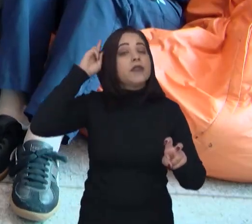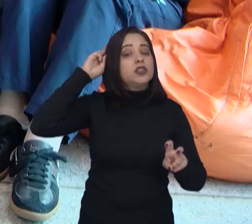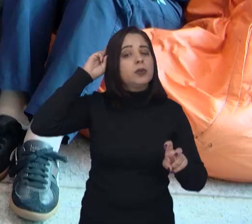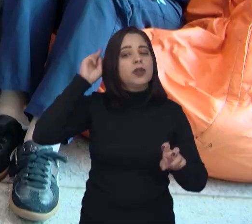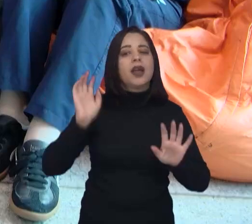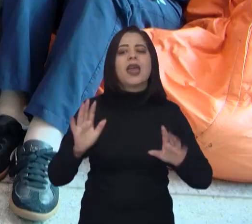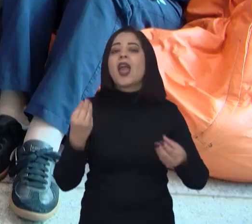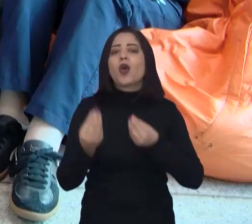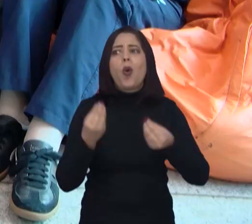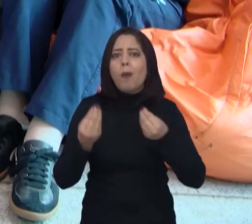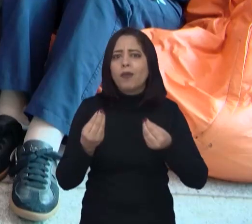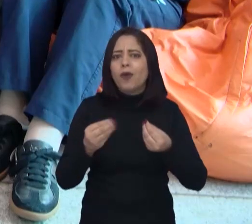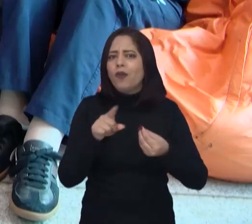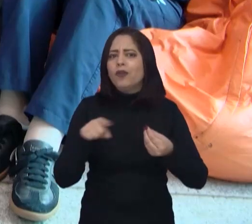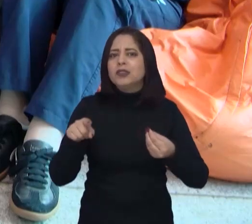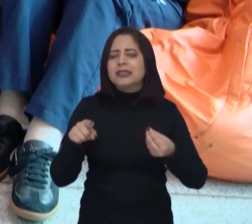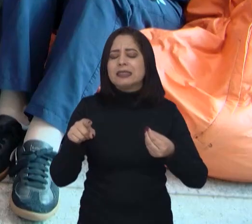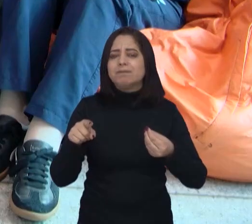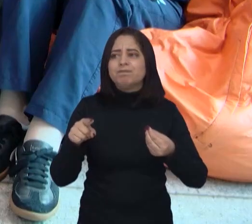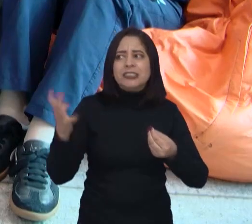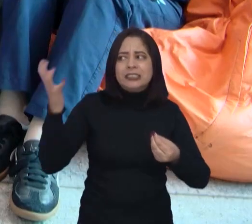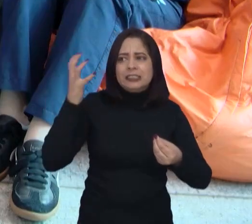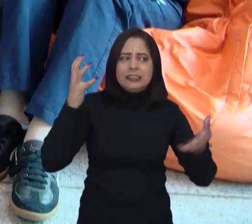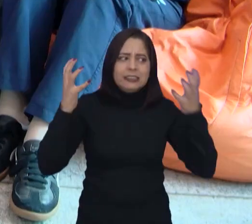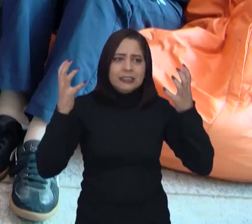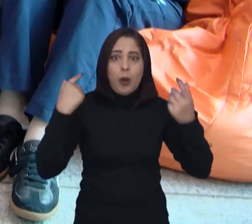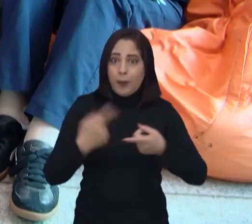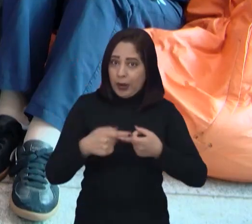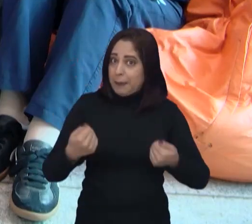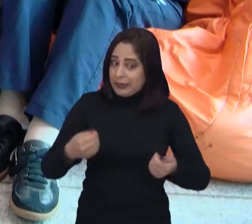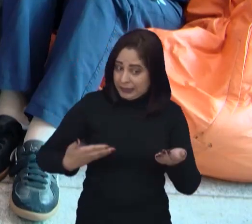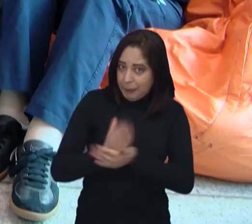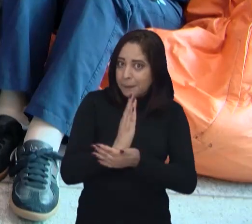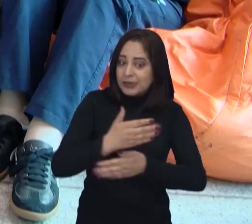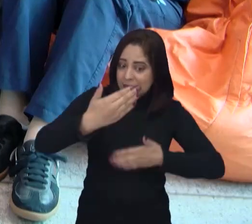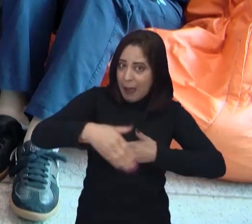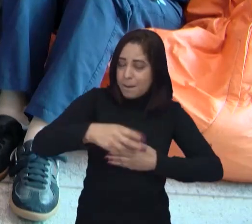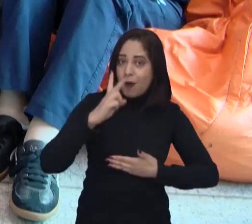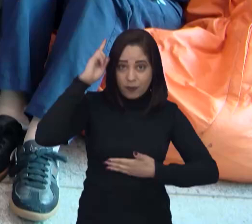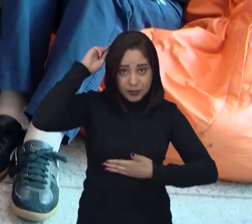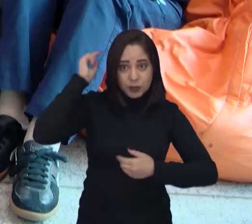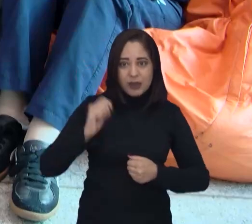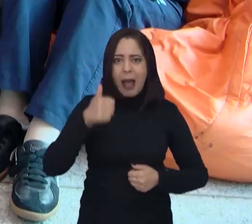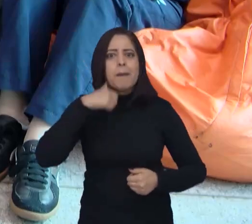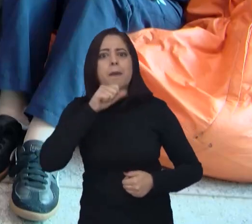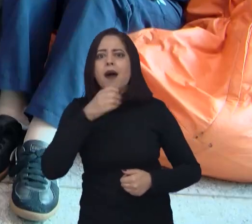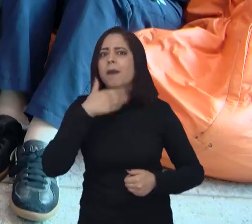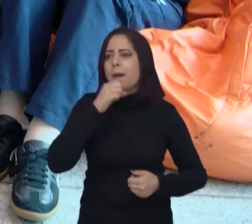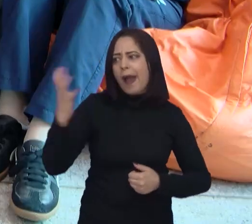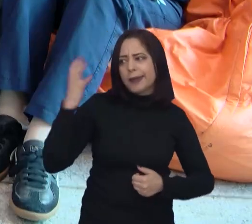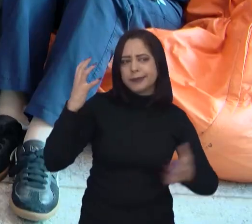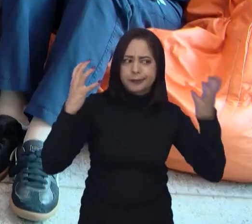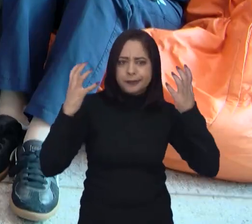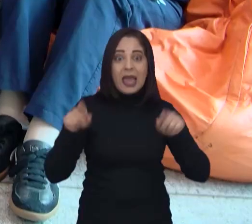essa pressão, né, querendo ou não? A gente tem muita pressão nessa época para passar no vestibular, pressão em casa, com os pais, até mesmo na rodinha